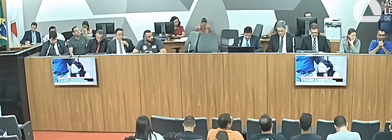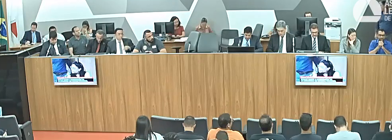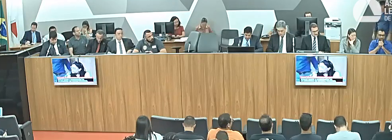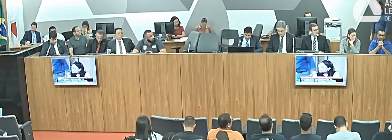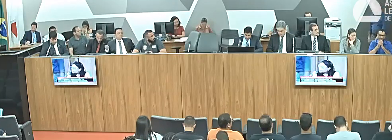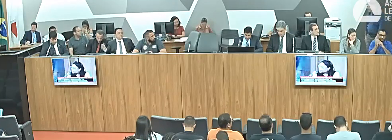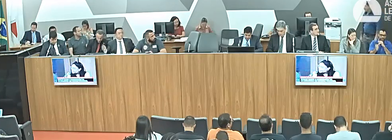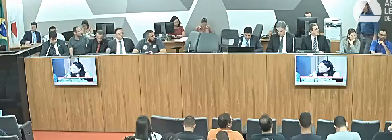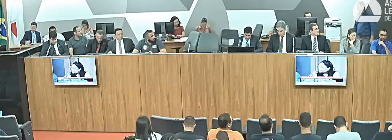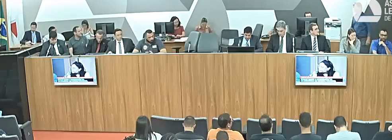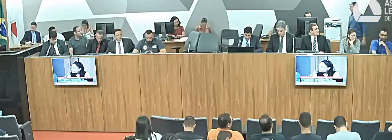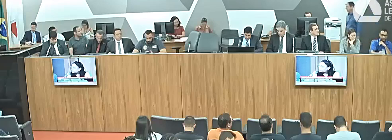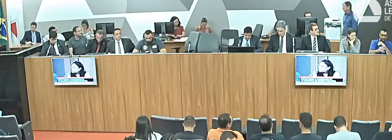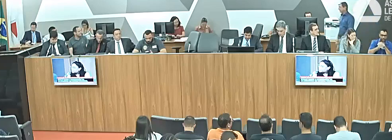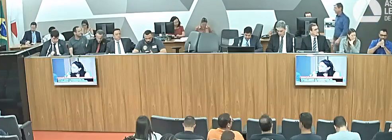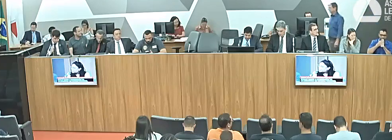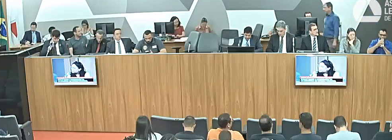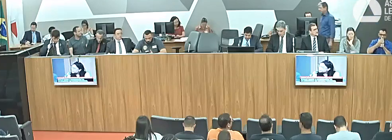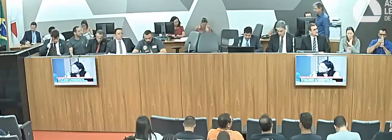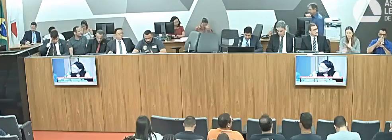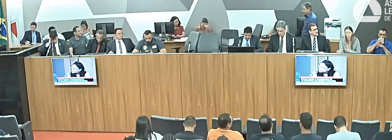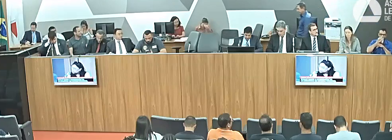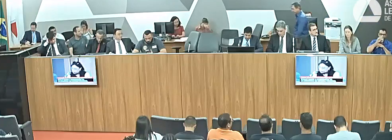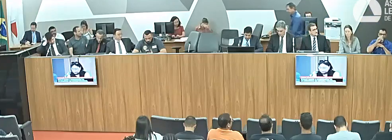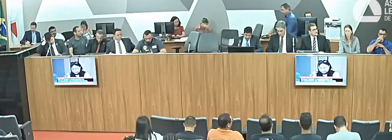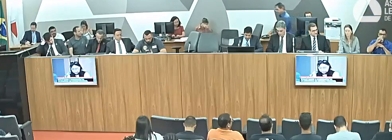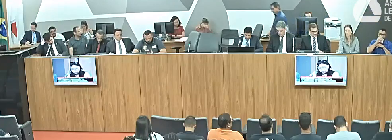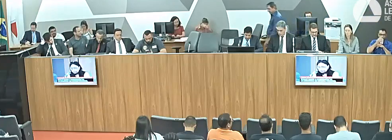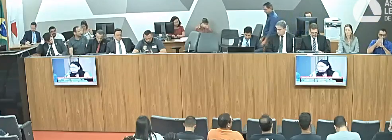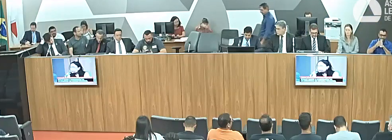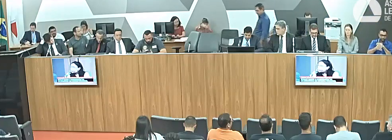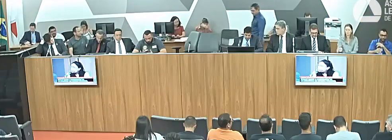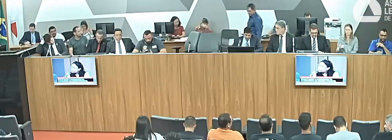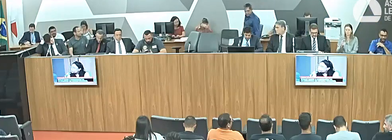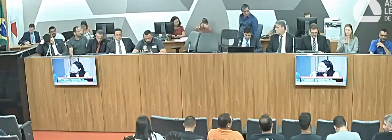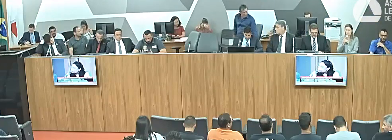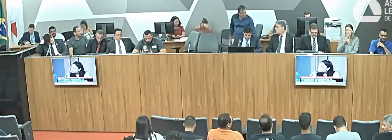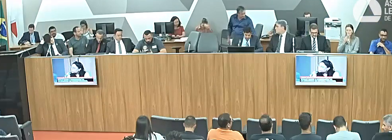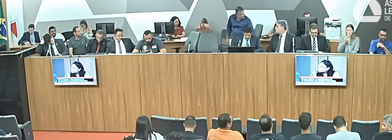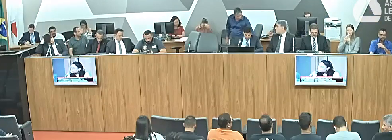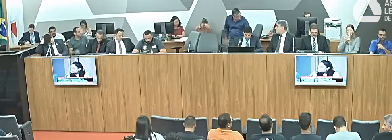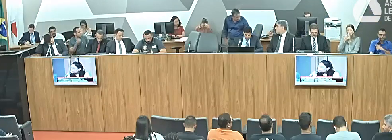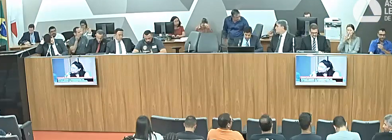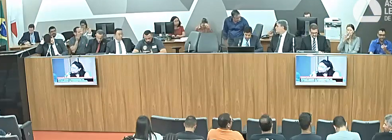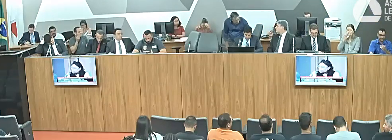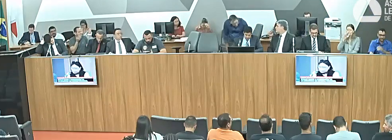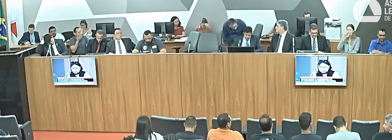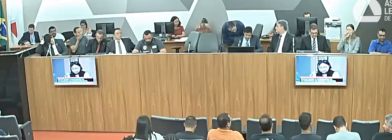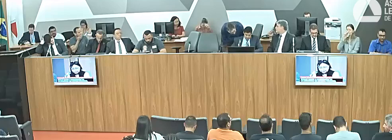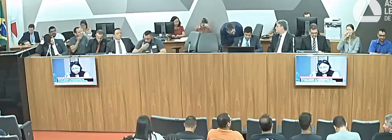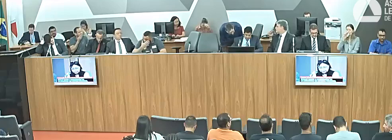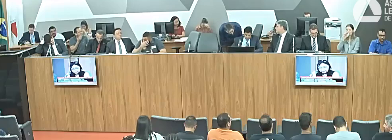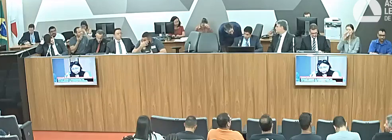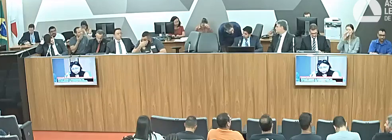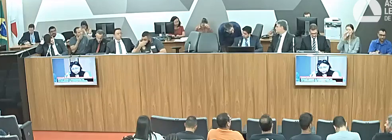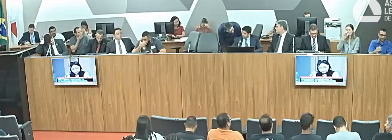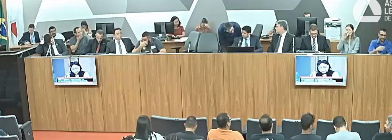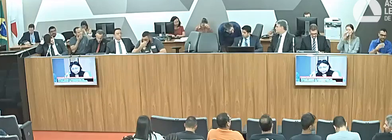exoneração analistas assim o assistente administrativo por conta exatamente dessa